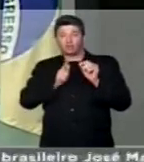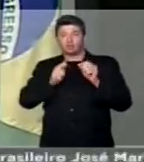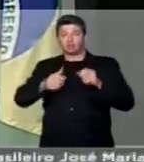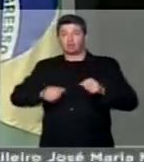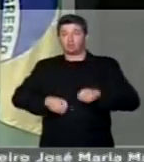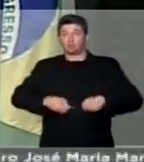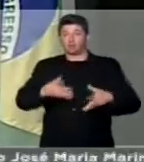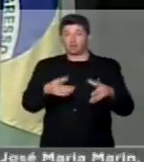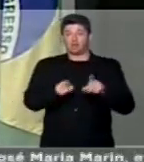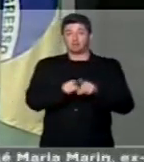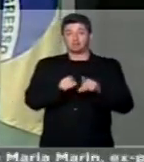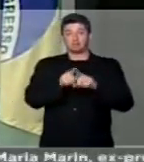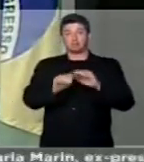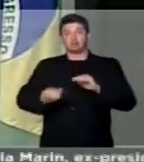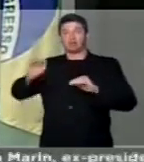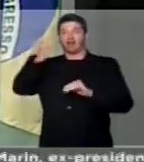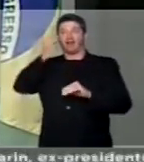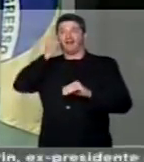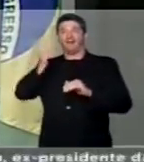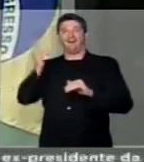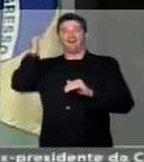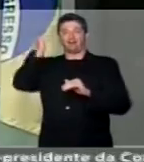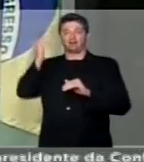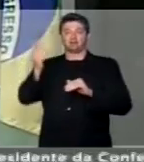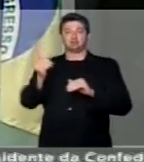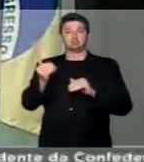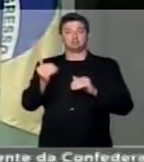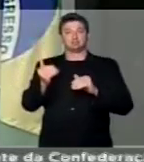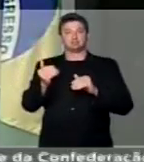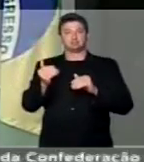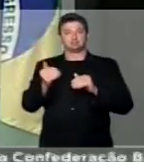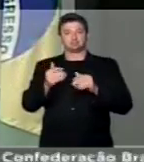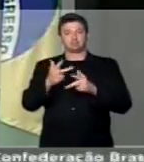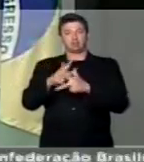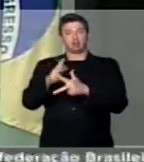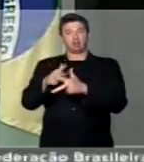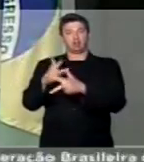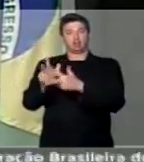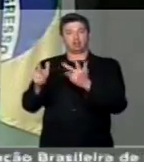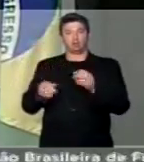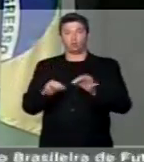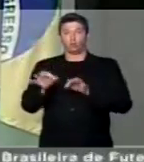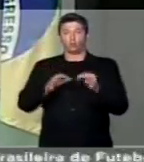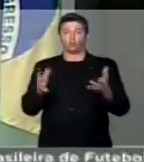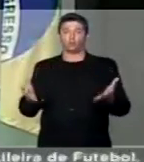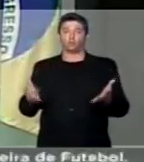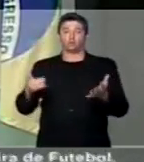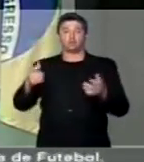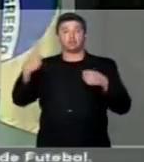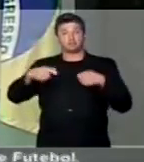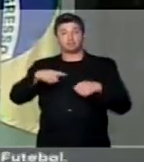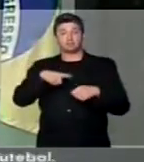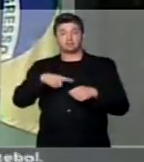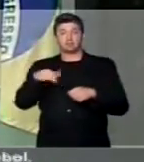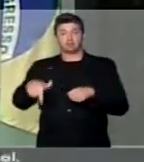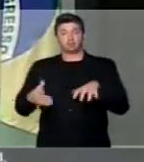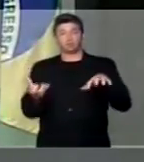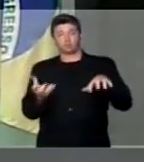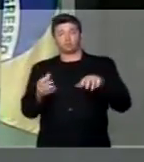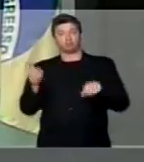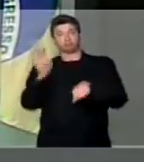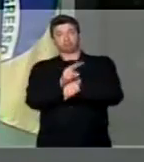e sobreavaliar as receitas e assim exatamente fraudar o controle que tem que ser feito pelo